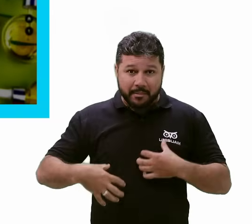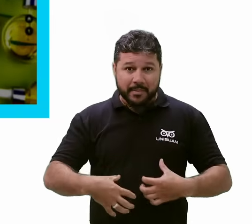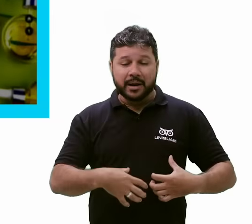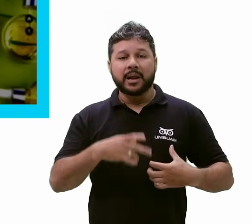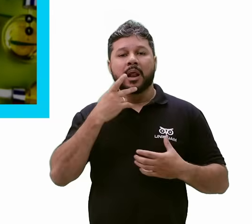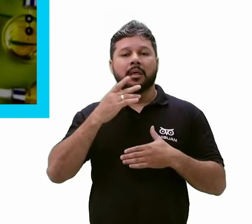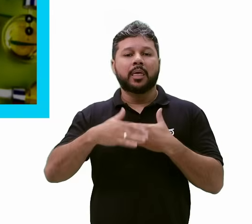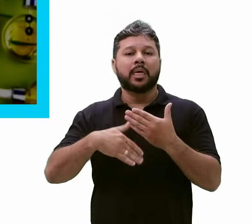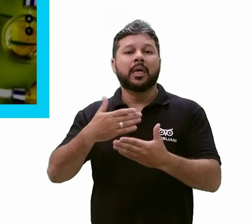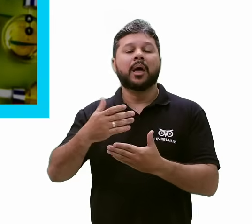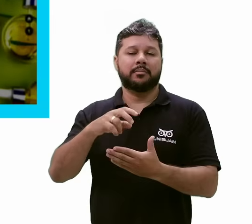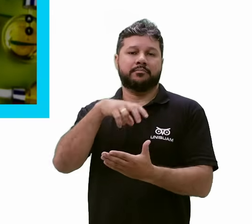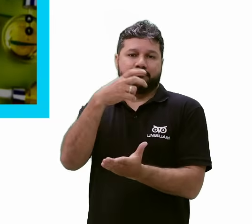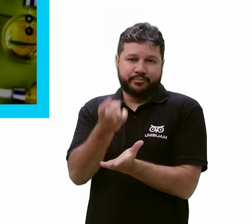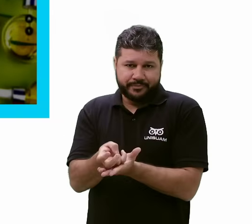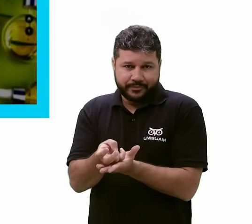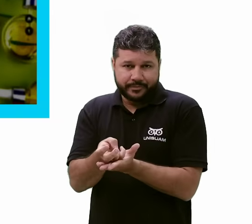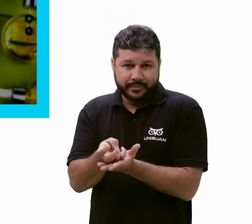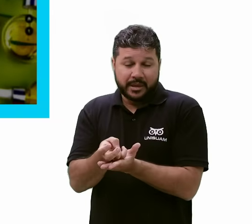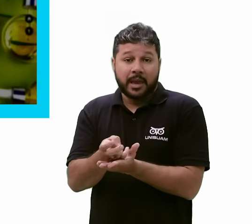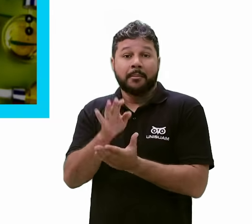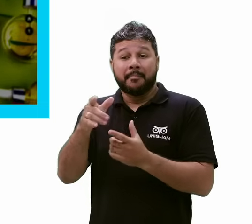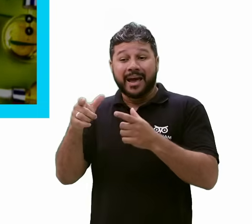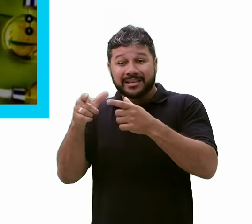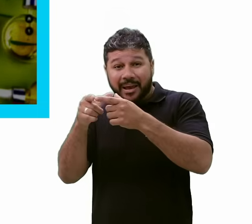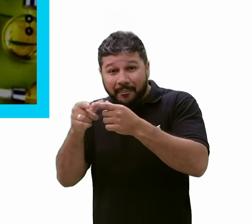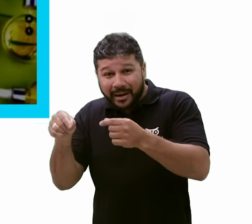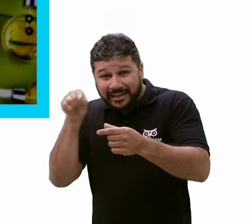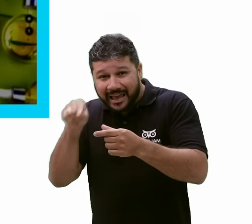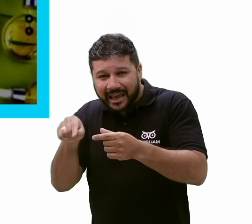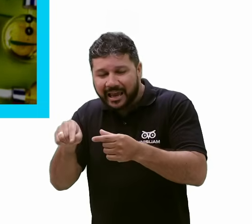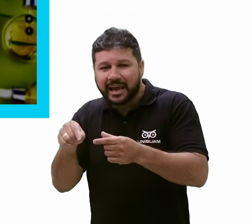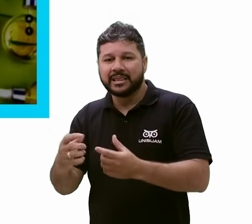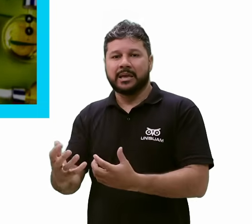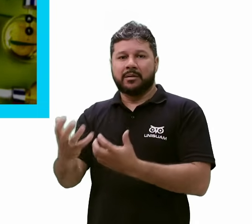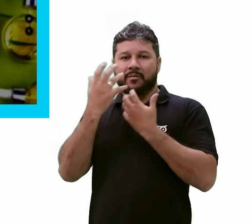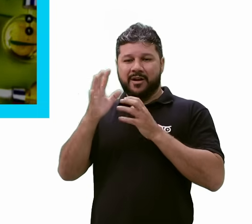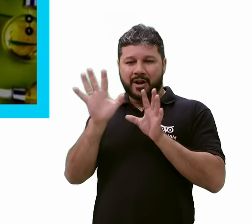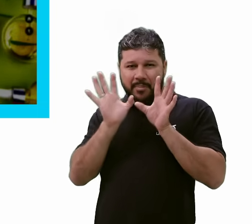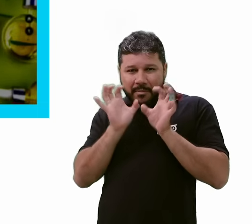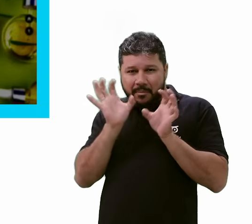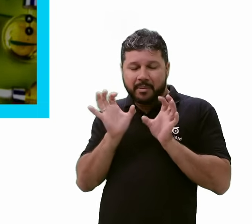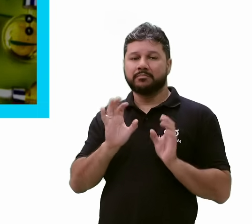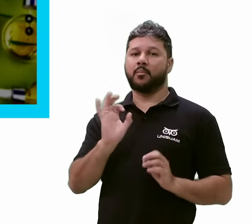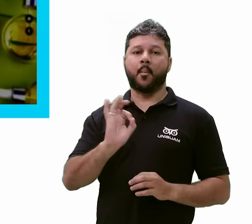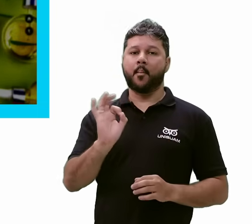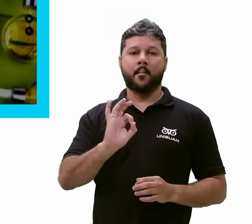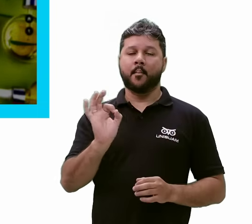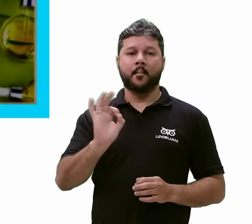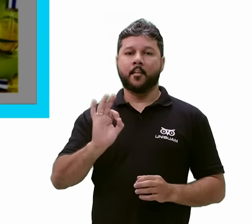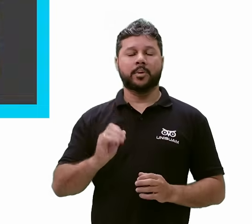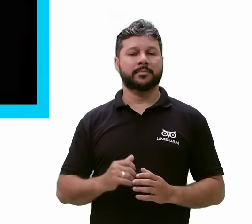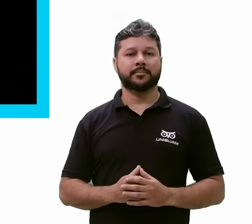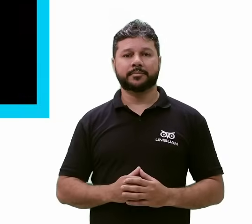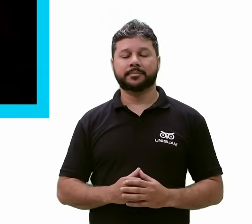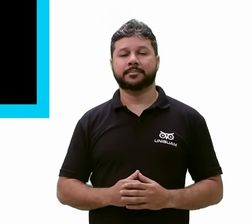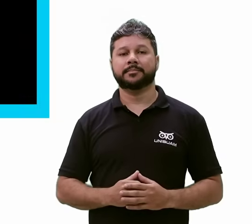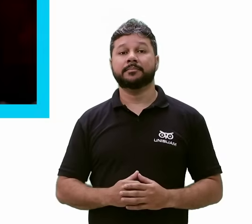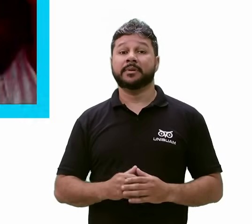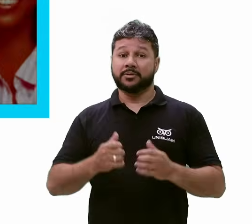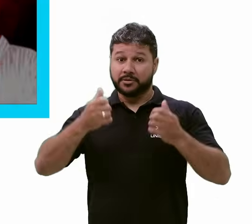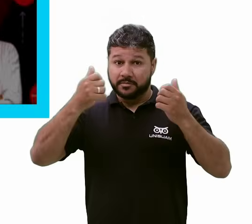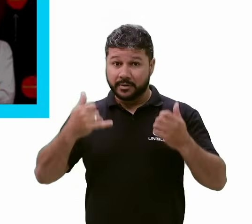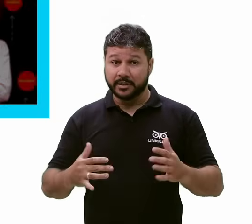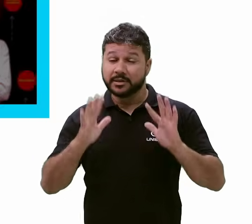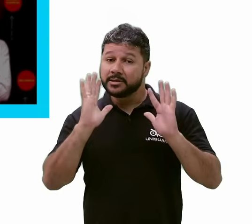levando a essa situação. Mas a planta especificamente não vai agir dessa maneira, tá? Então tá.